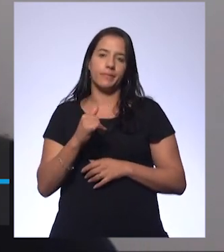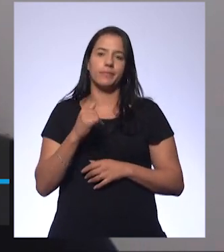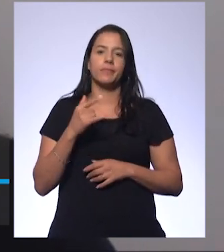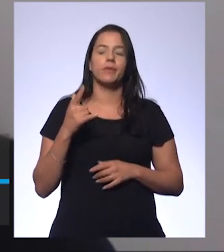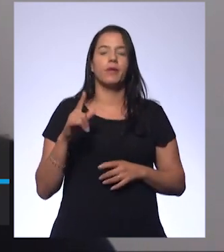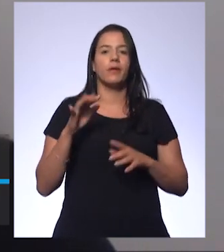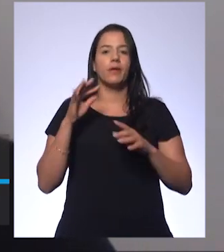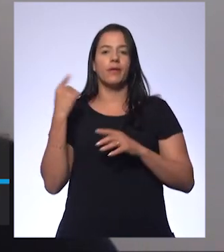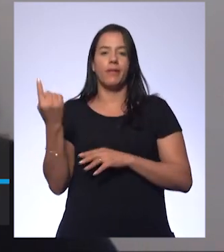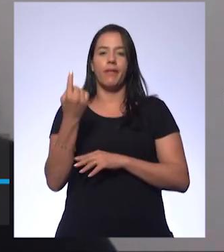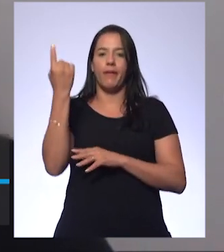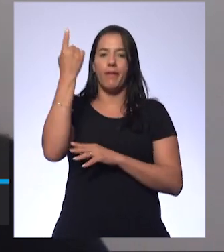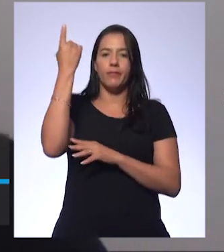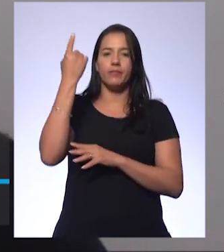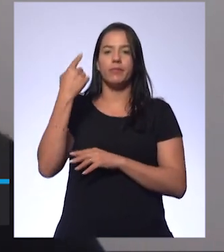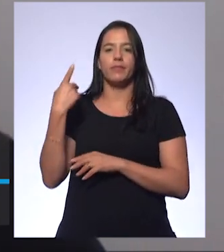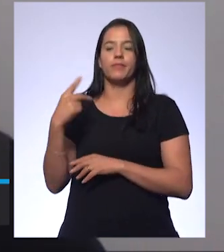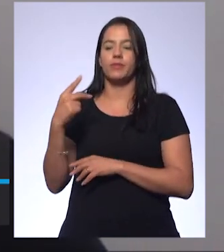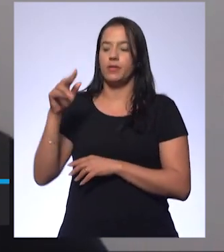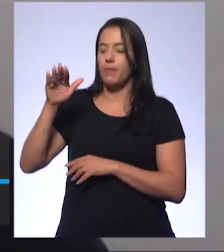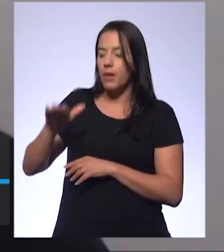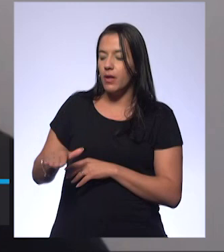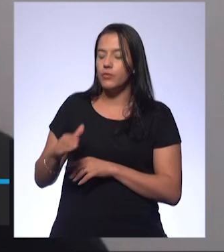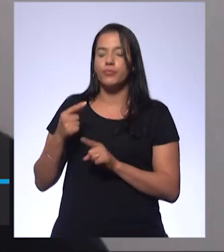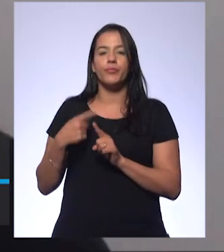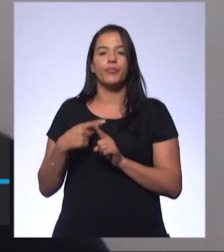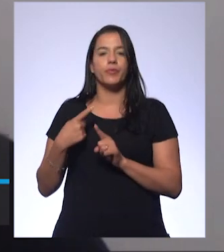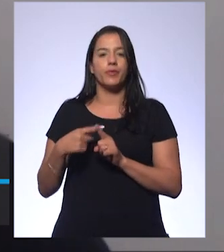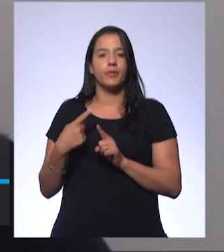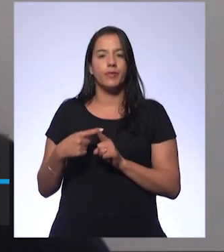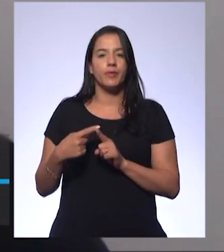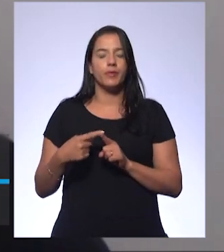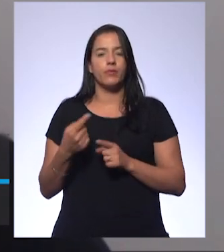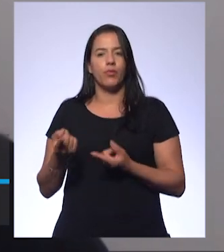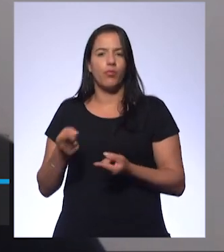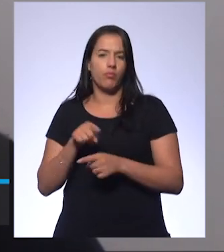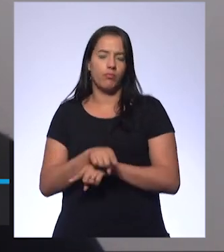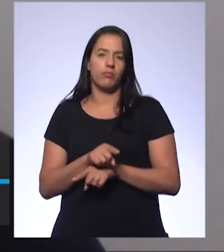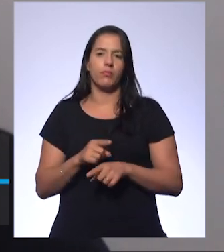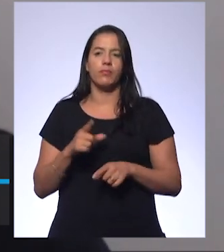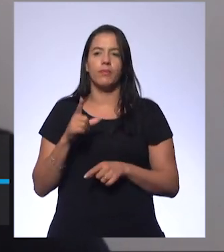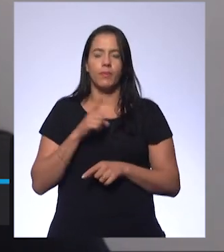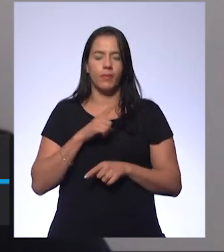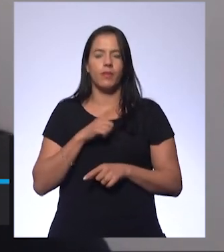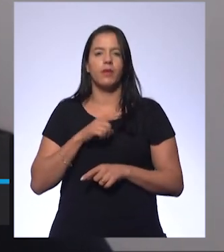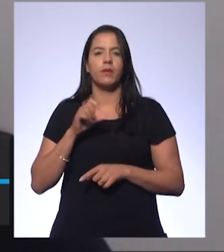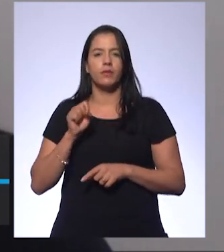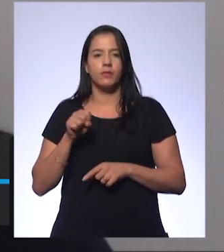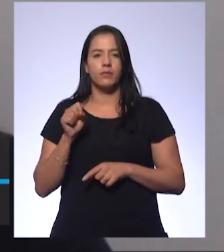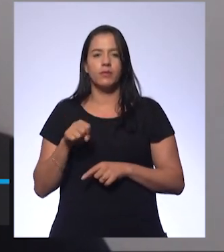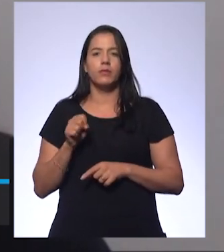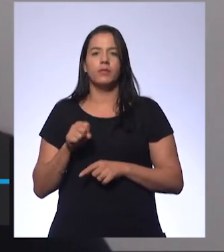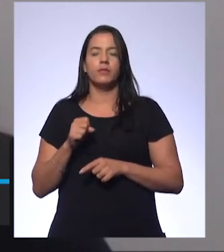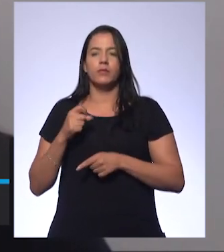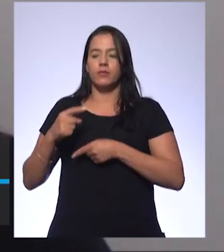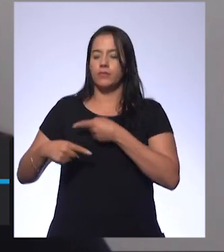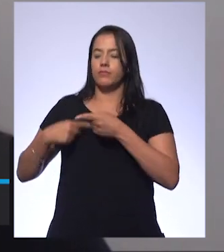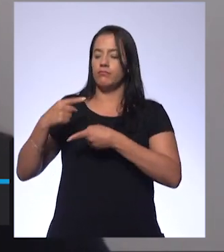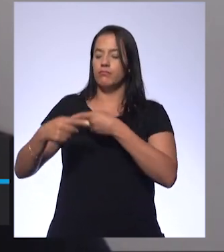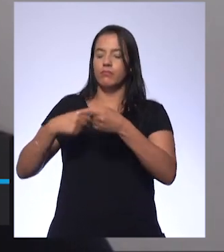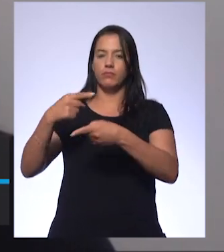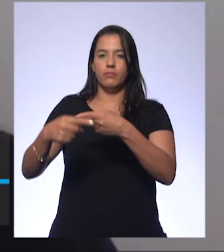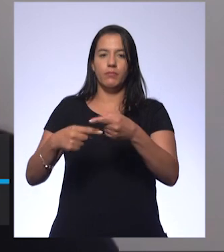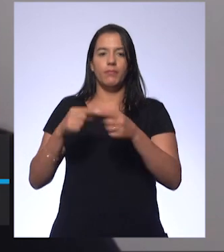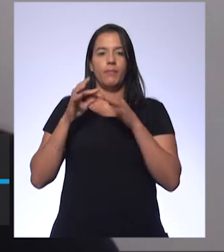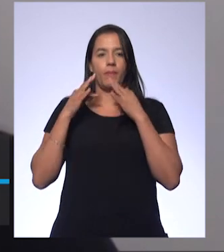e você baixinho por algum motivo, ou ao contrário. Então, assim, existe sim, claro, uma correspondência genética, né,